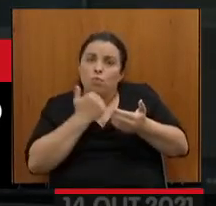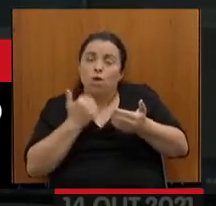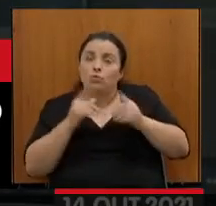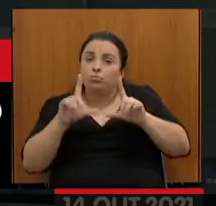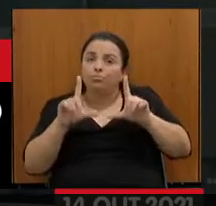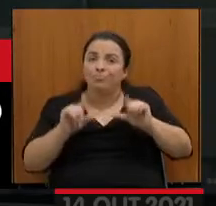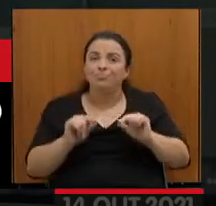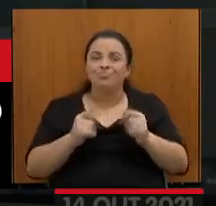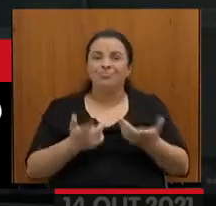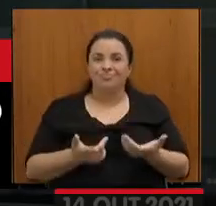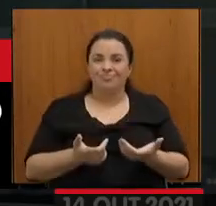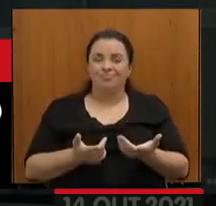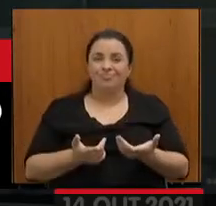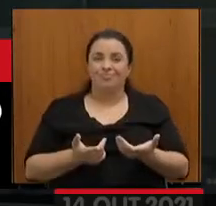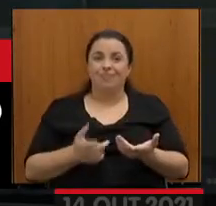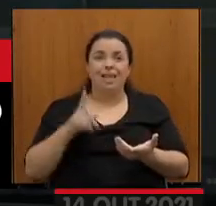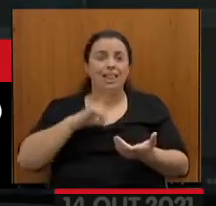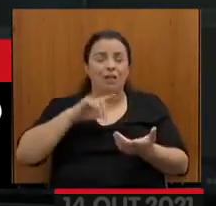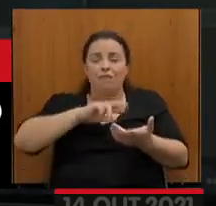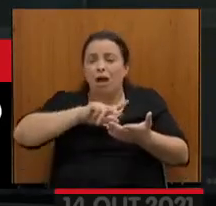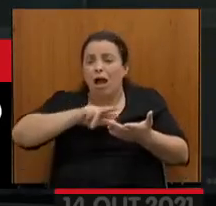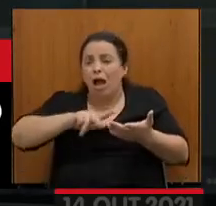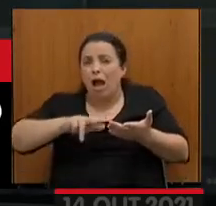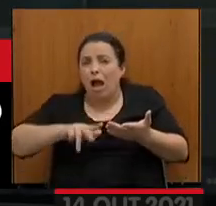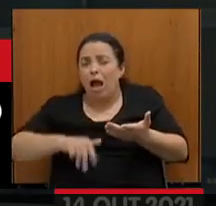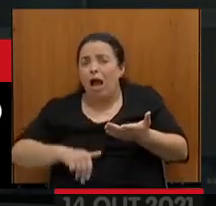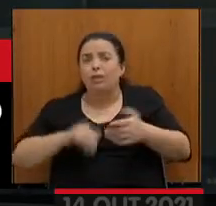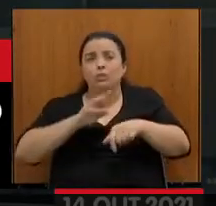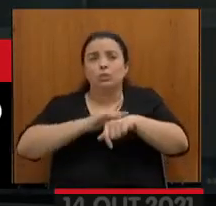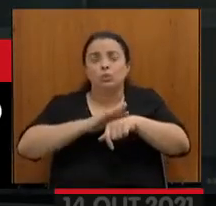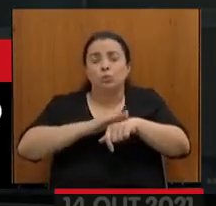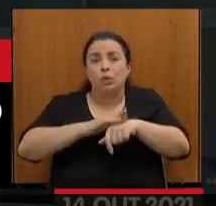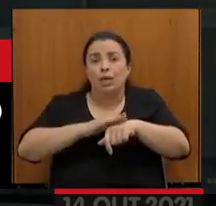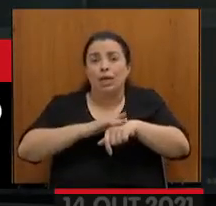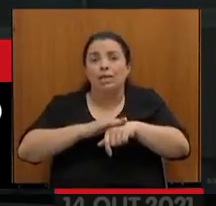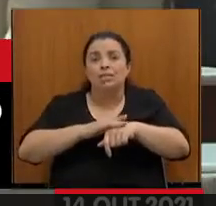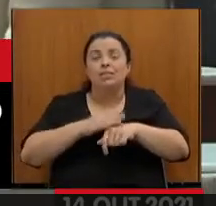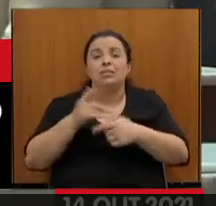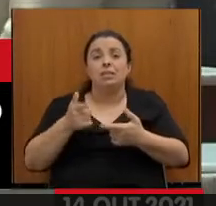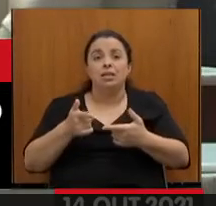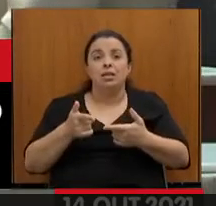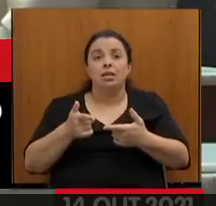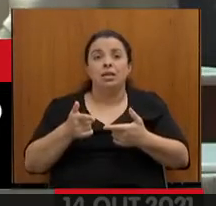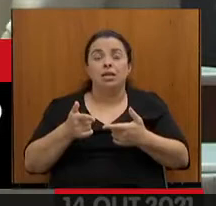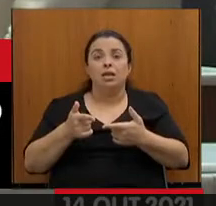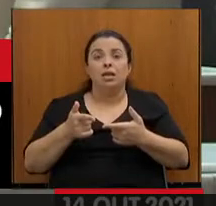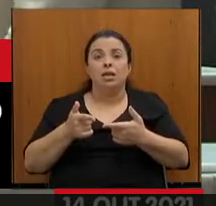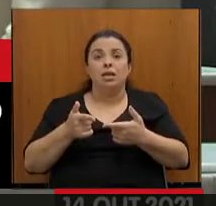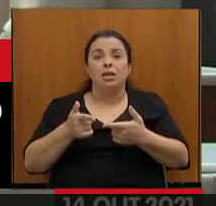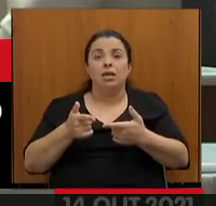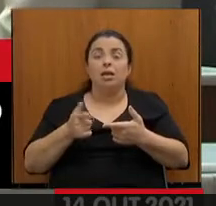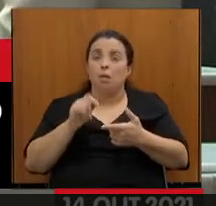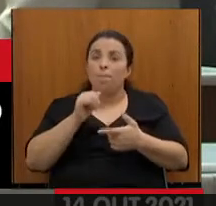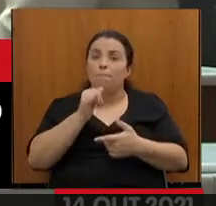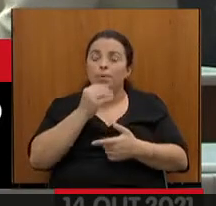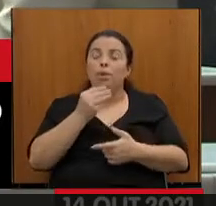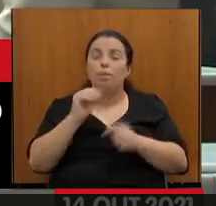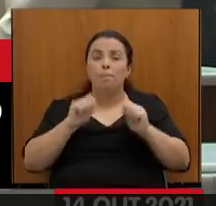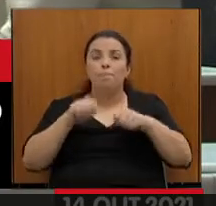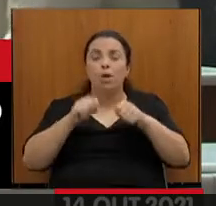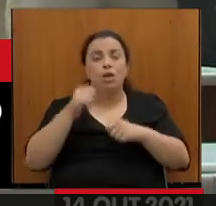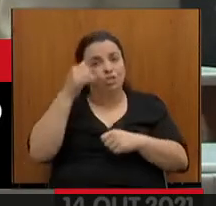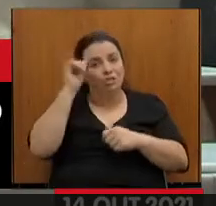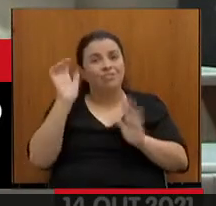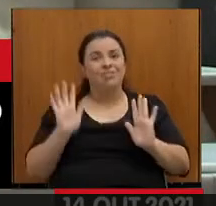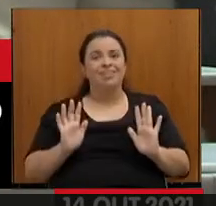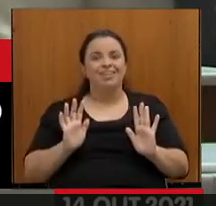da asfixia perinatal e de outras afecções perinatais que impactam na nossa mortalidade infantil. Às vezes eu falo, gente,